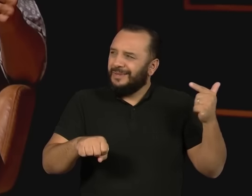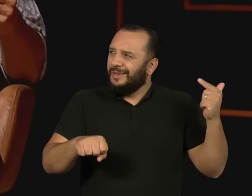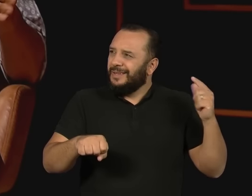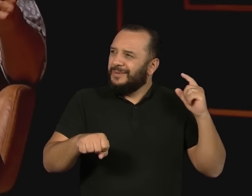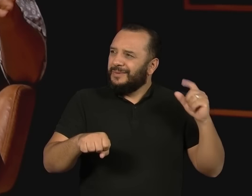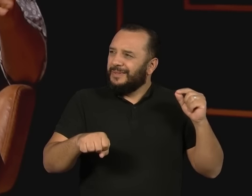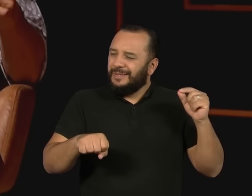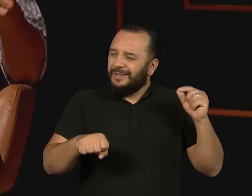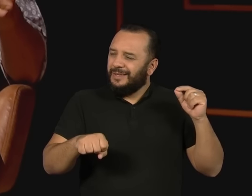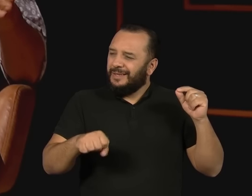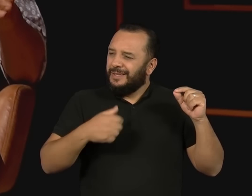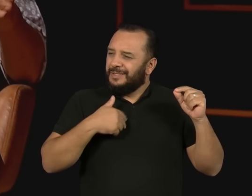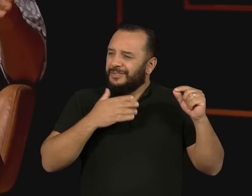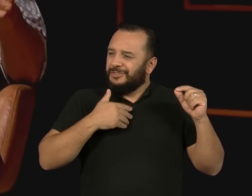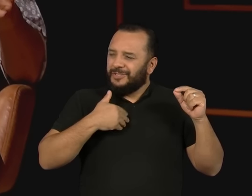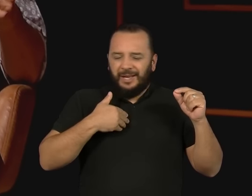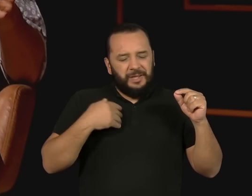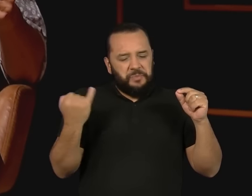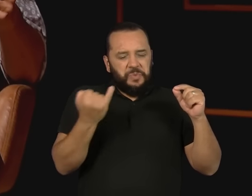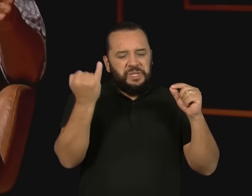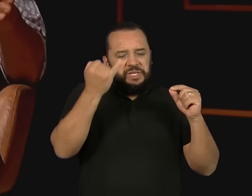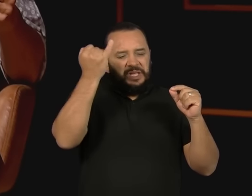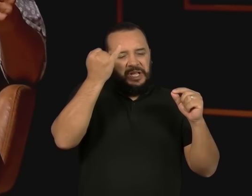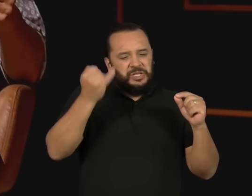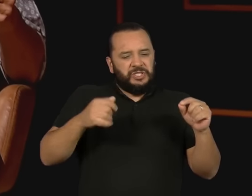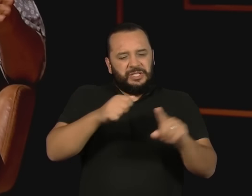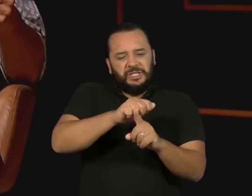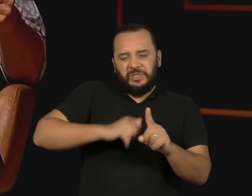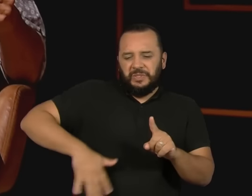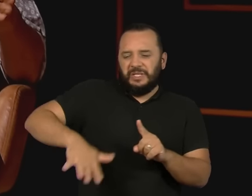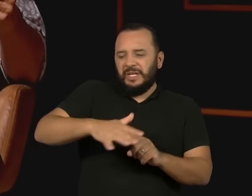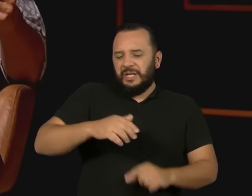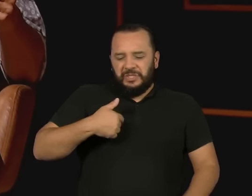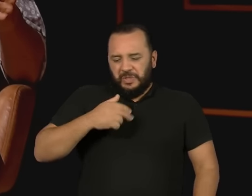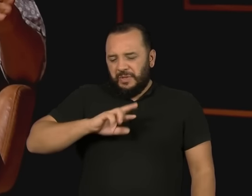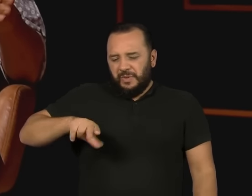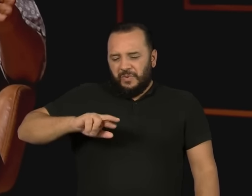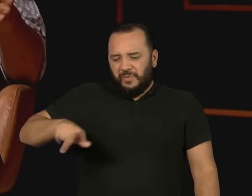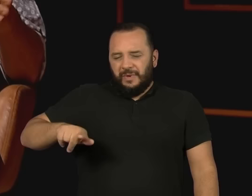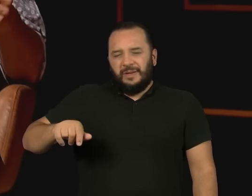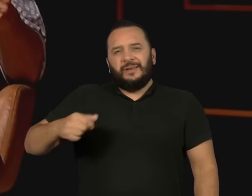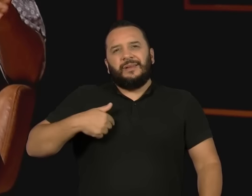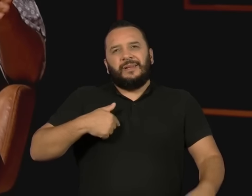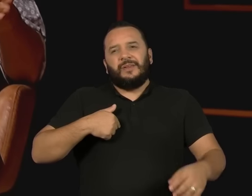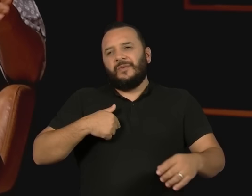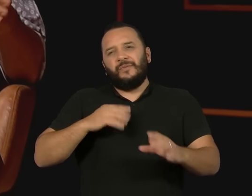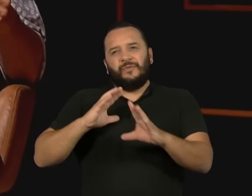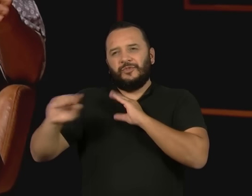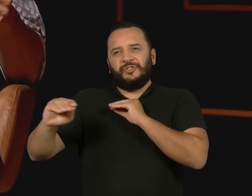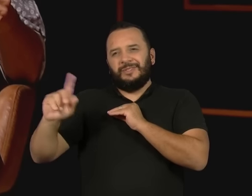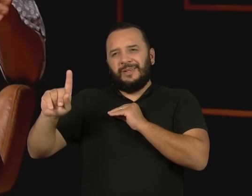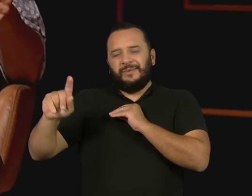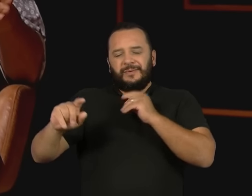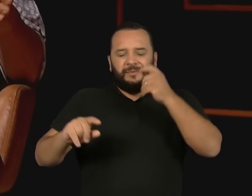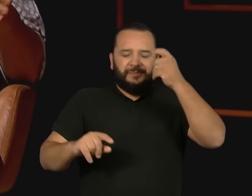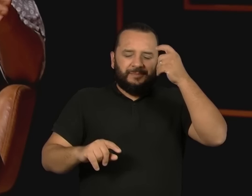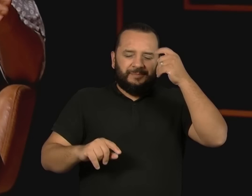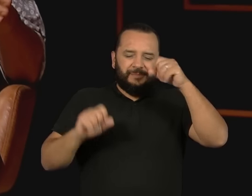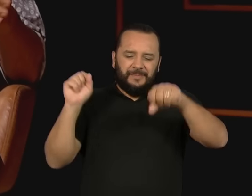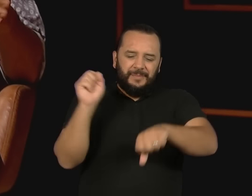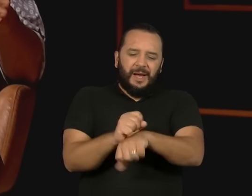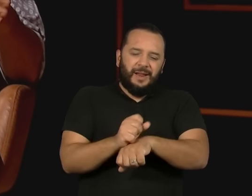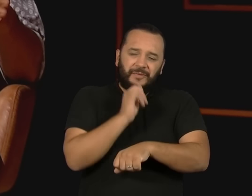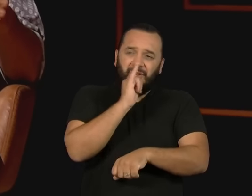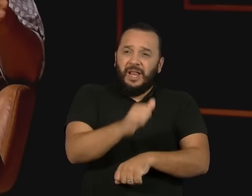na imensa lista dos seres vivos. Não há como fugir. Preciso parar de repetir a velha retórica